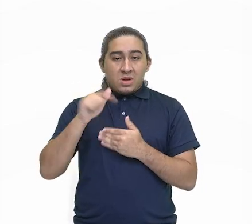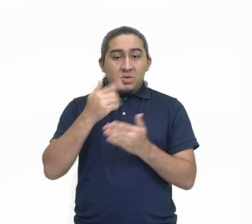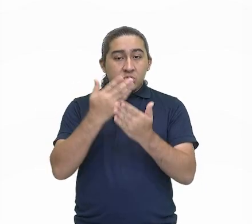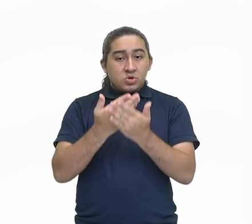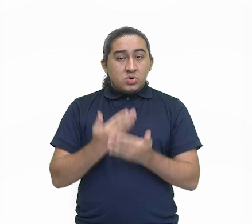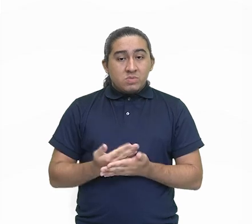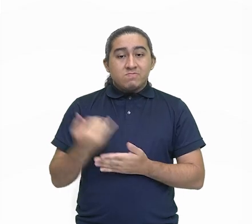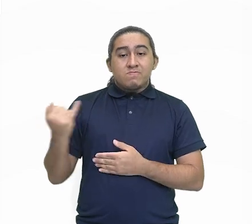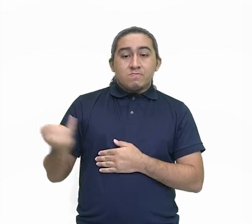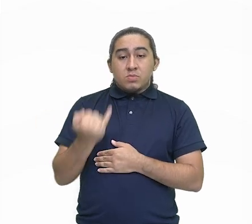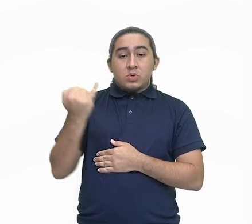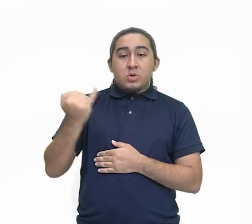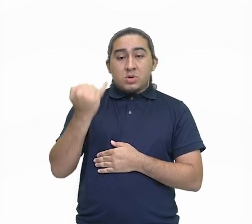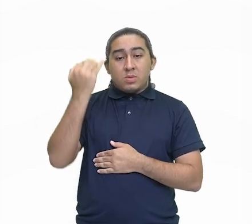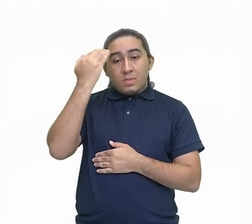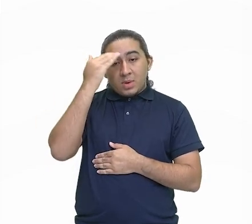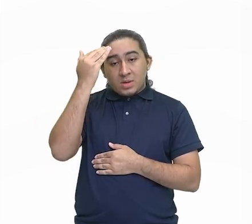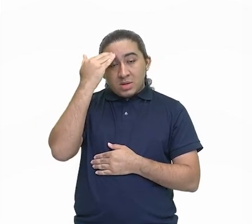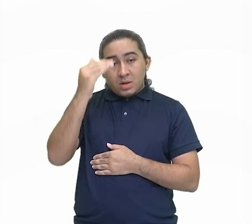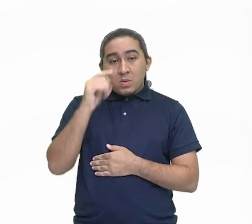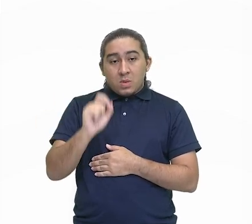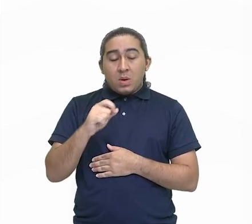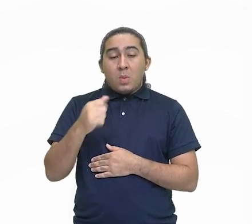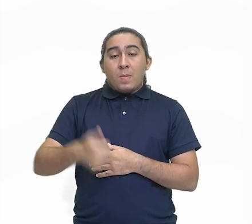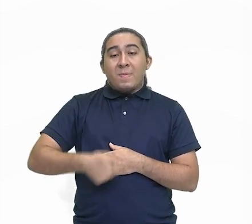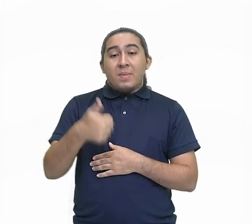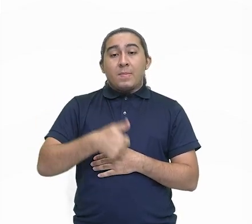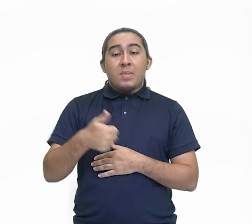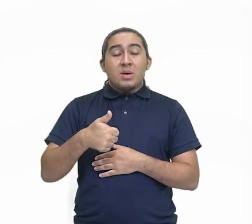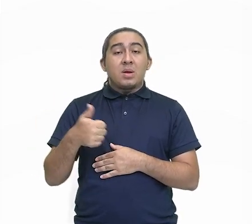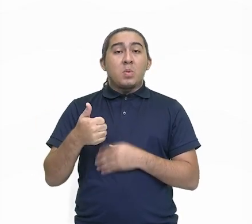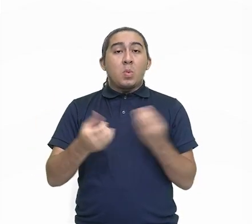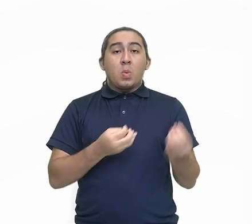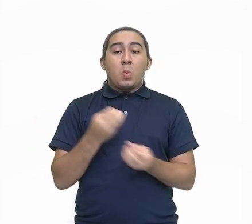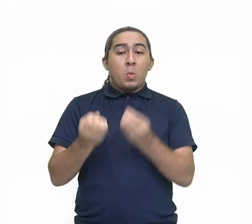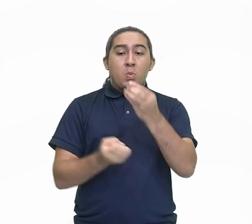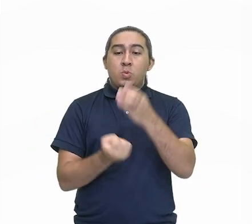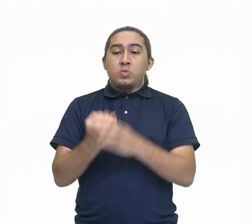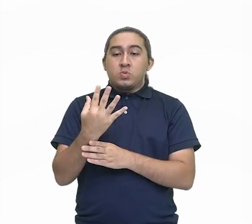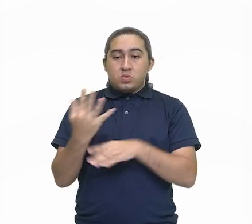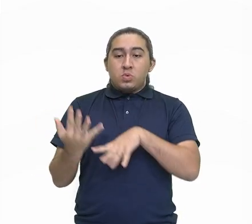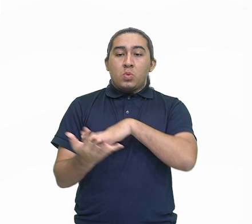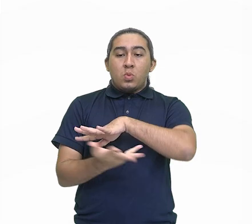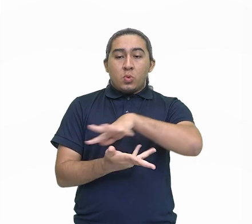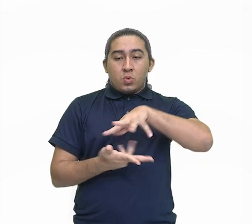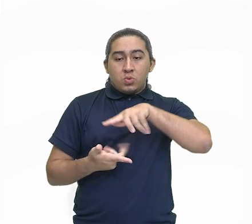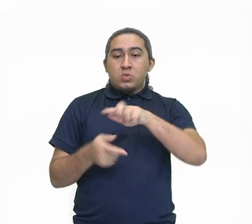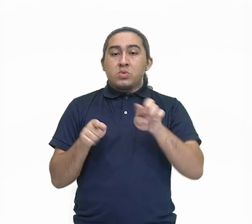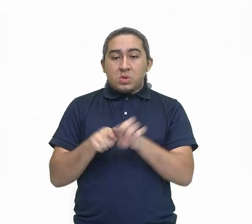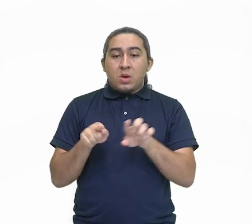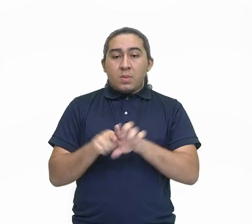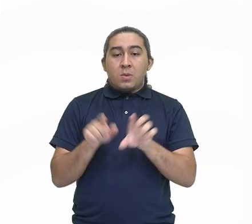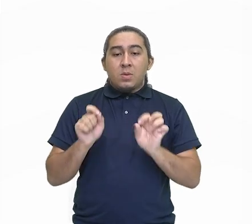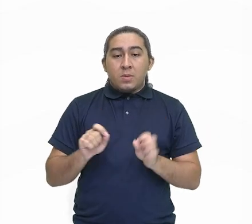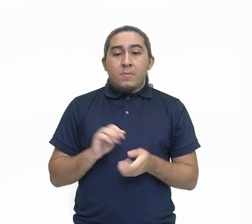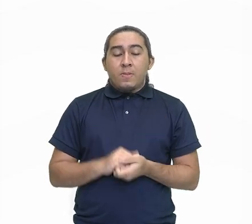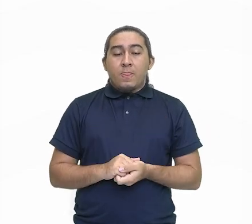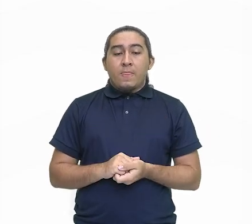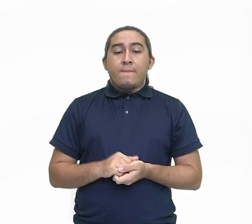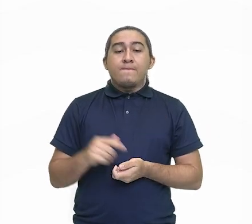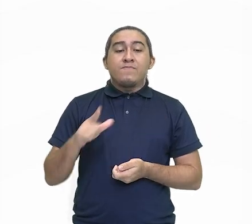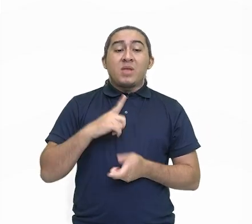poder compreender esse primeiro momento da origem do universo e também ele teve uma